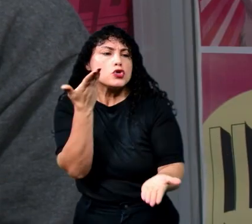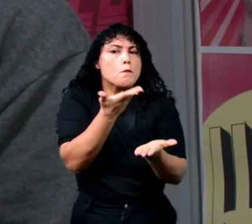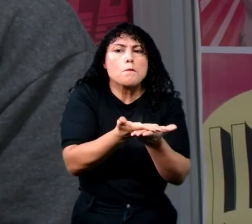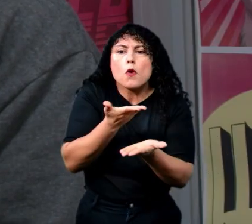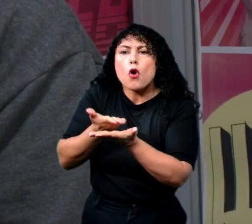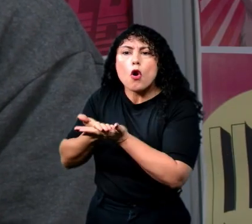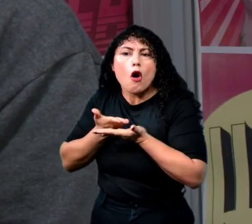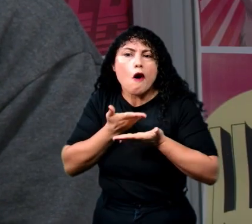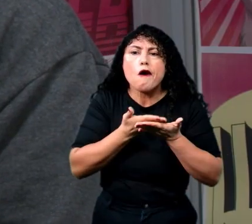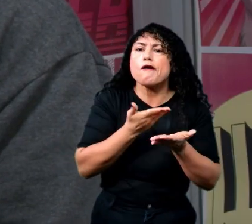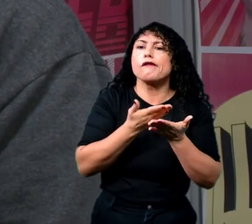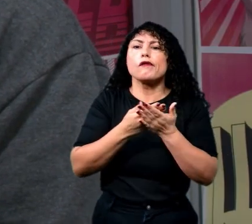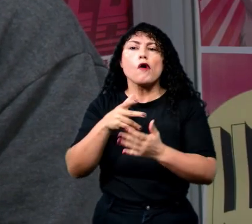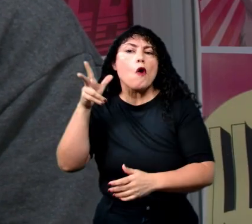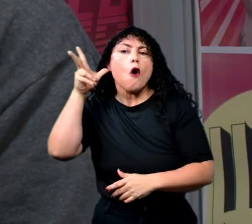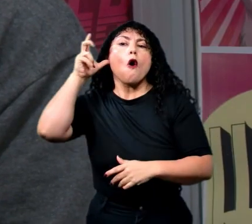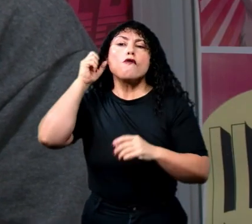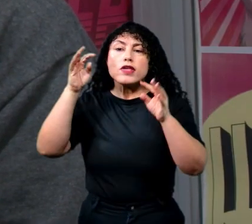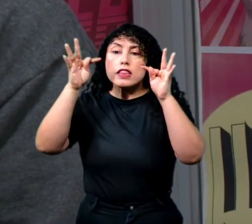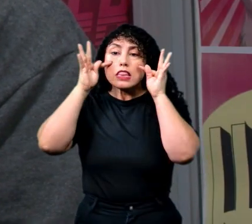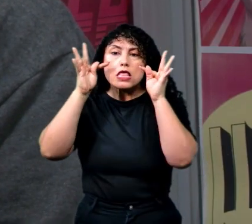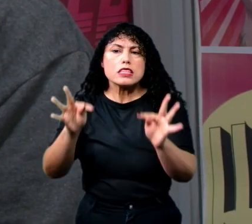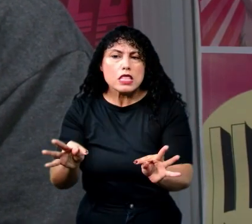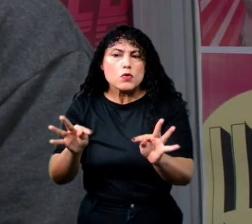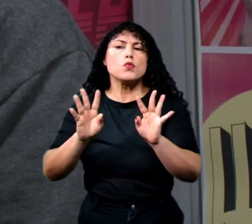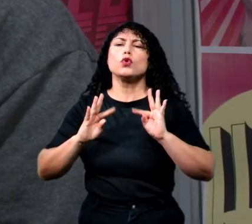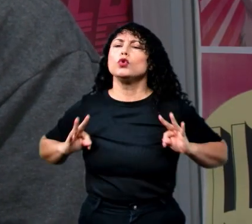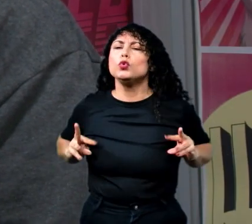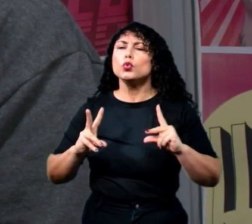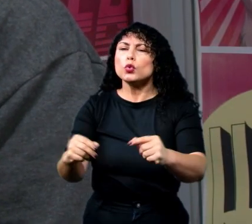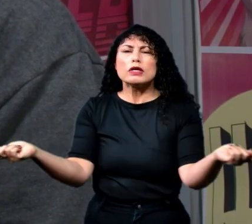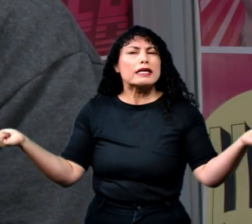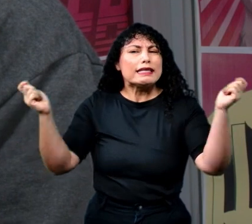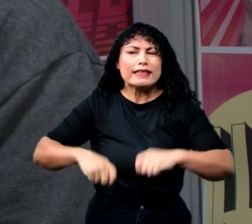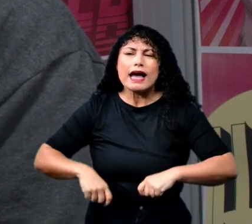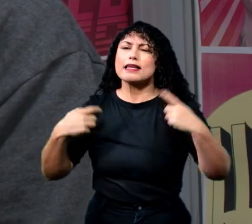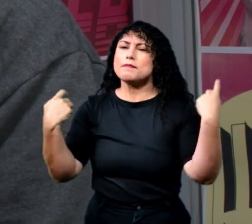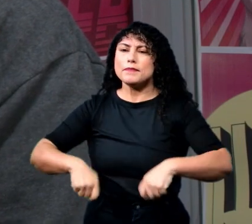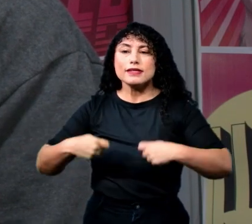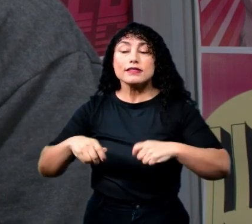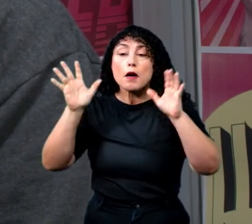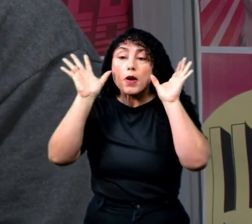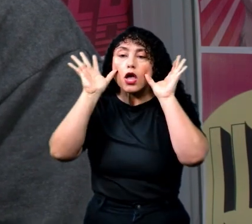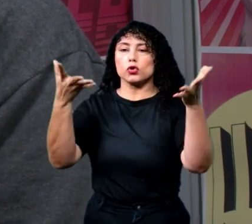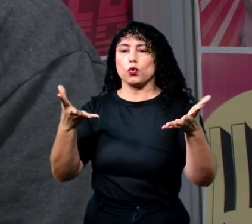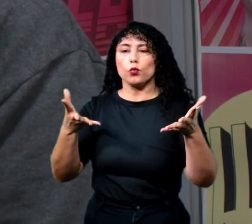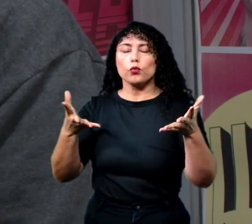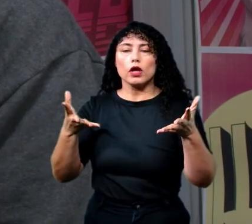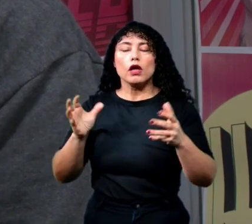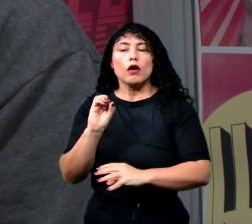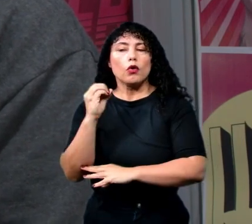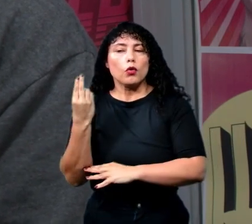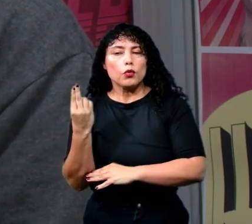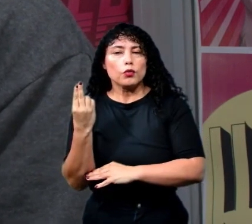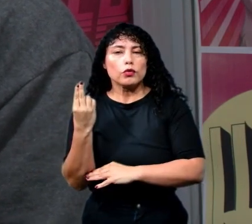provas, ouvir testemunhas, né? Fazer tudo que a gente for necessário para tentar resolver, né?